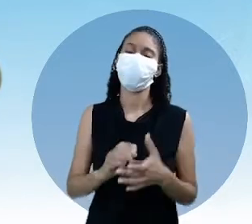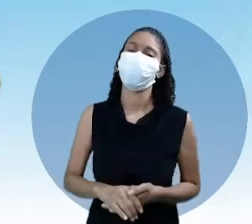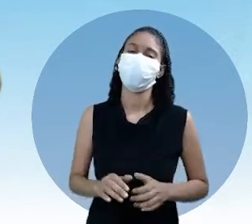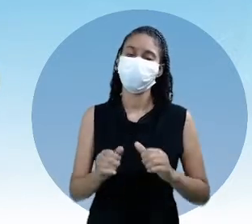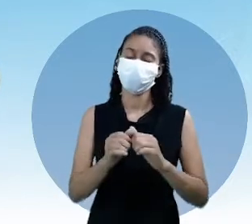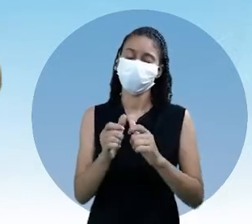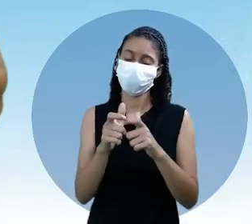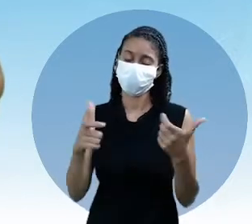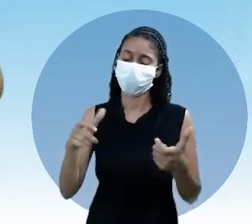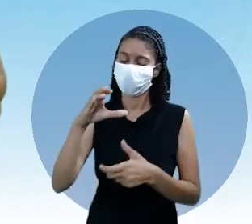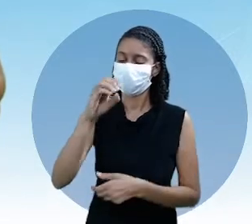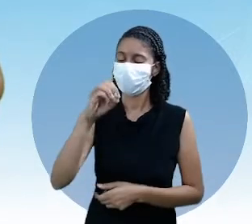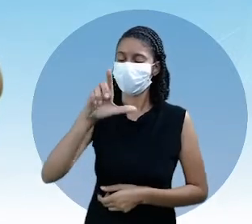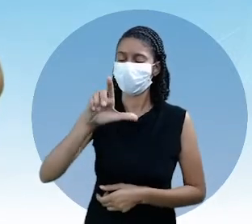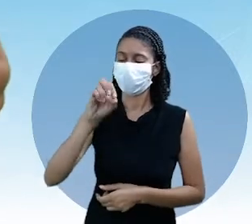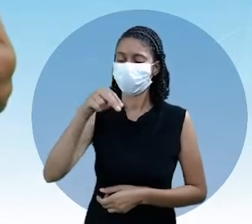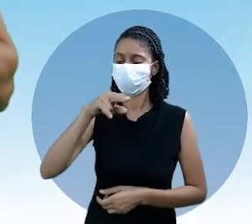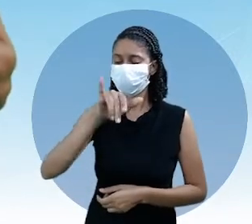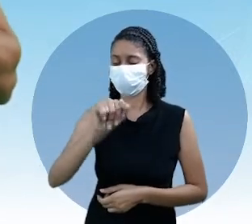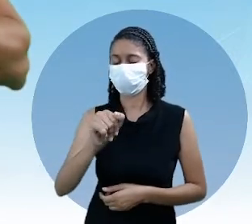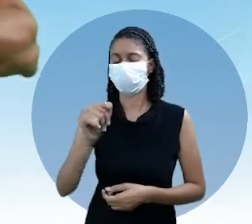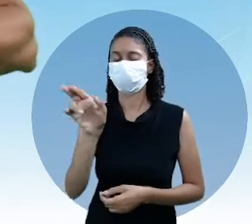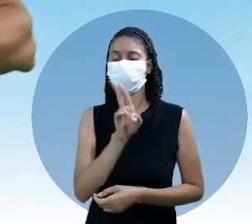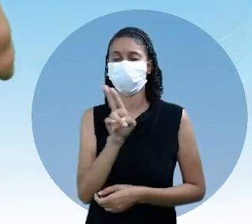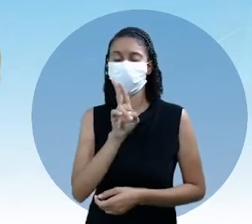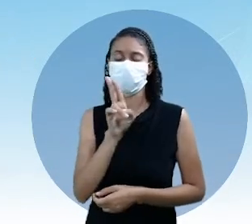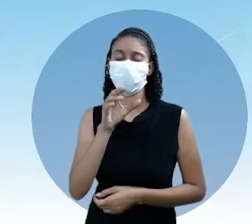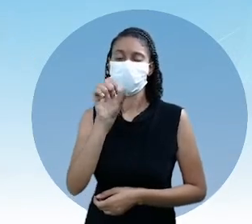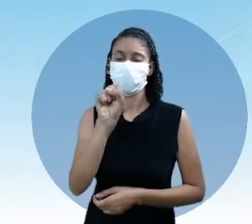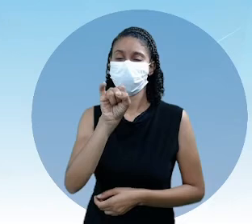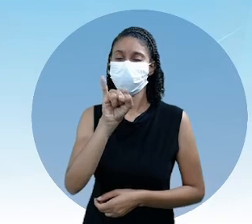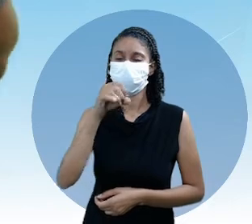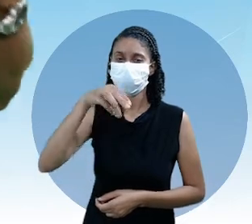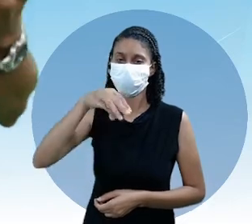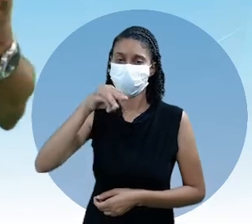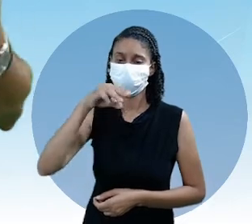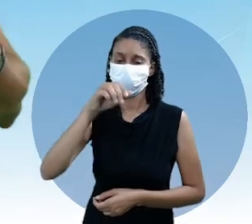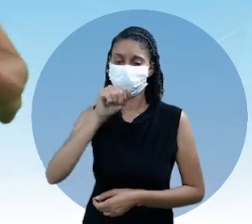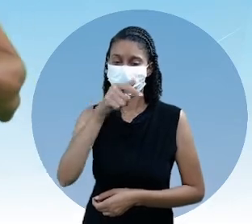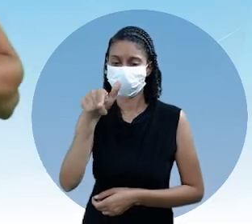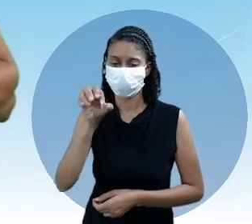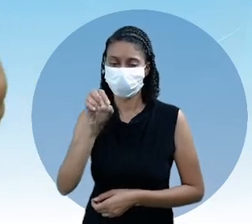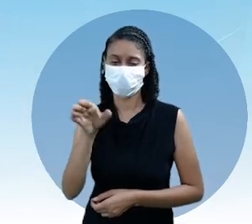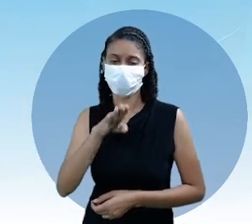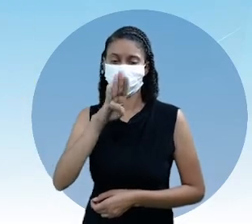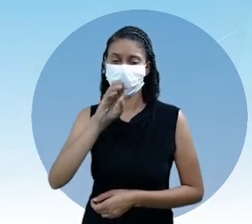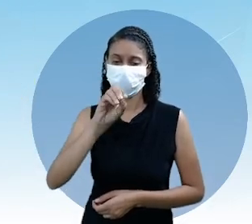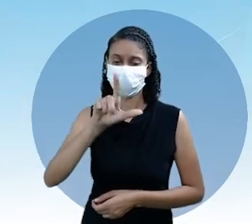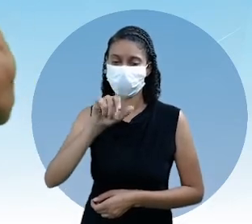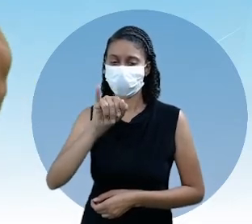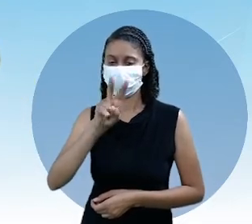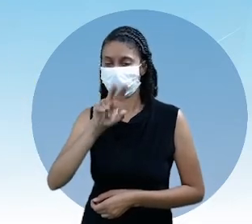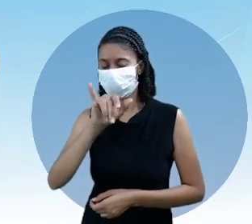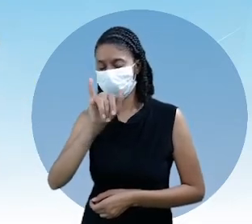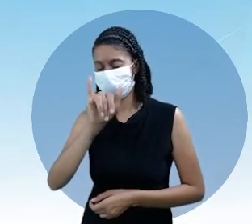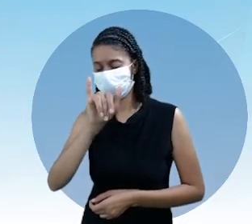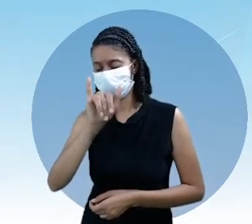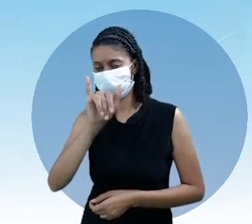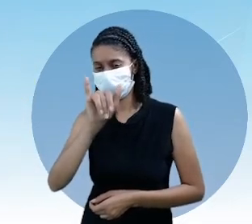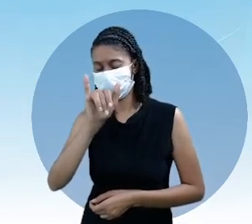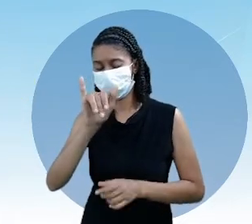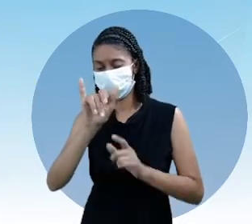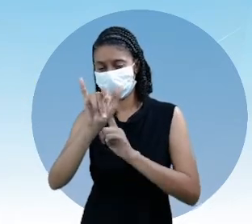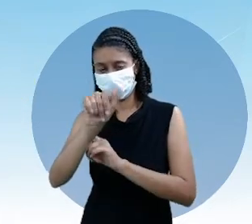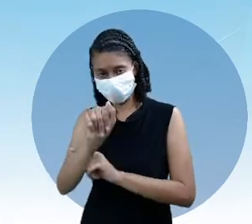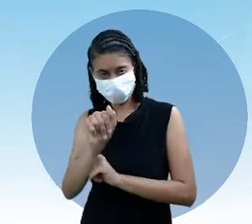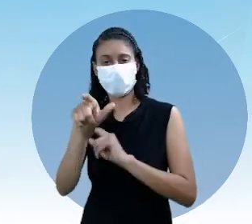como chamava, né, o Simão Bolívar, para que desse uma unidade a esses territórios que eram